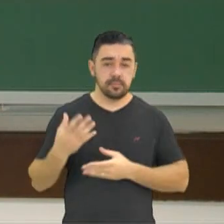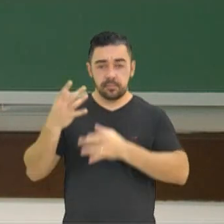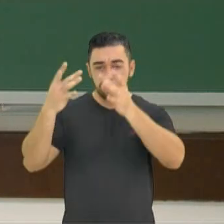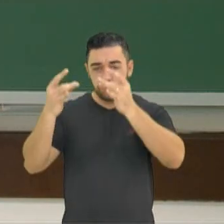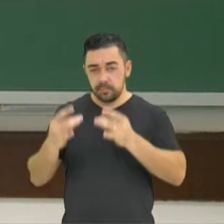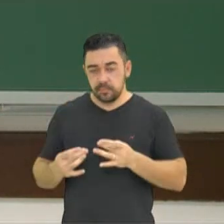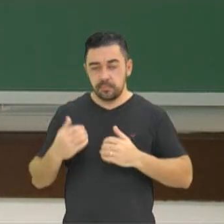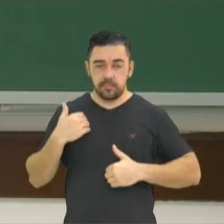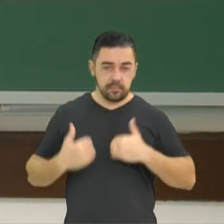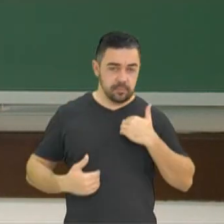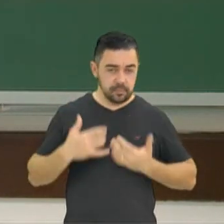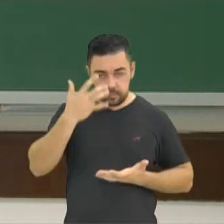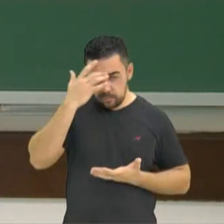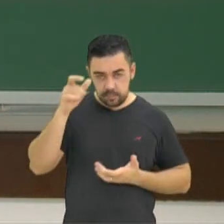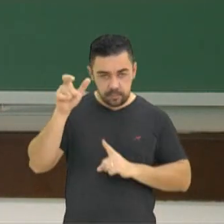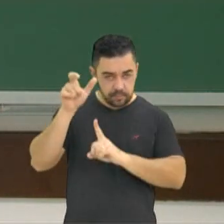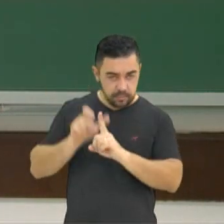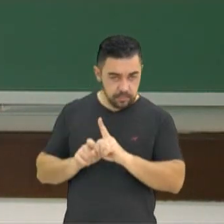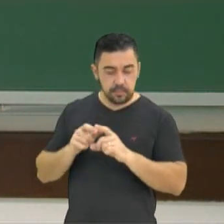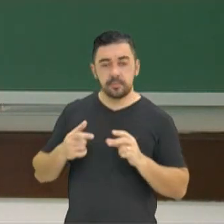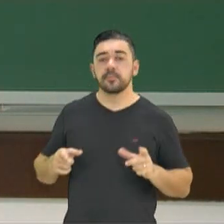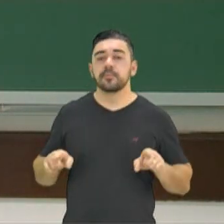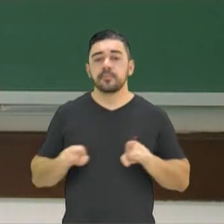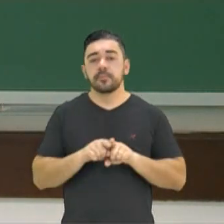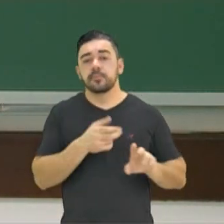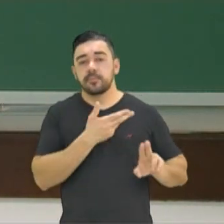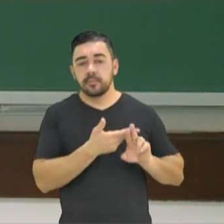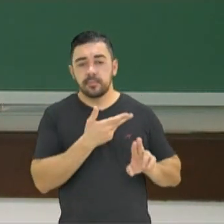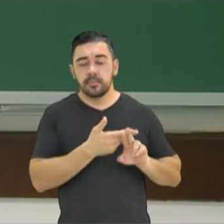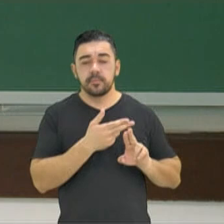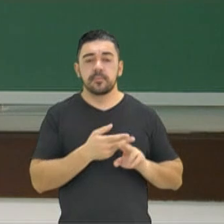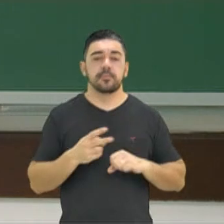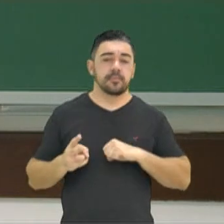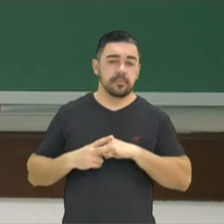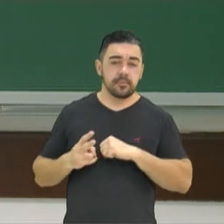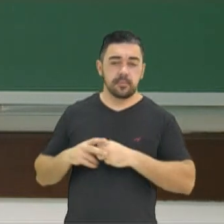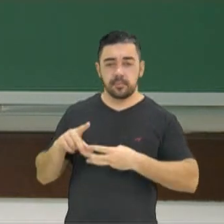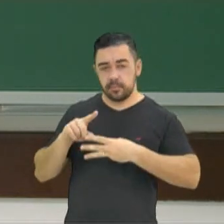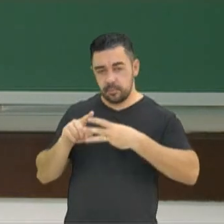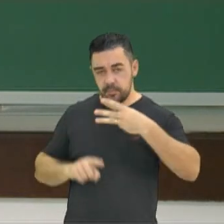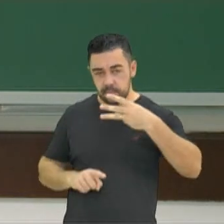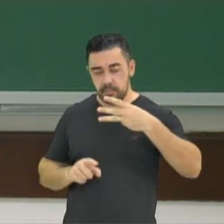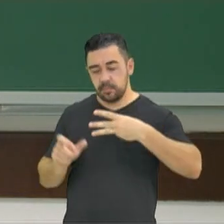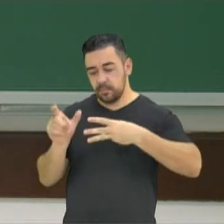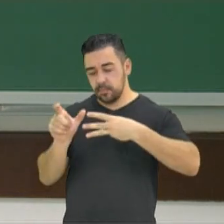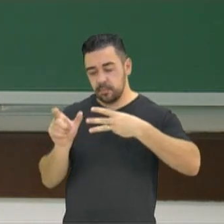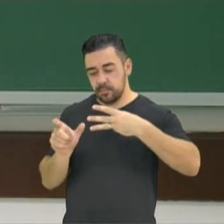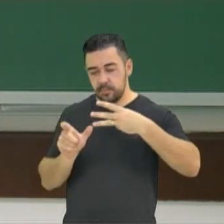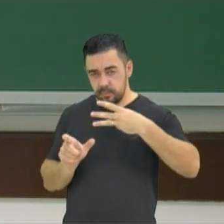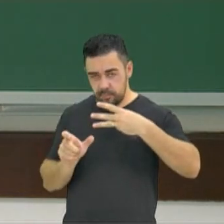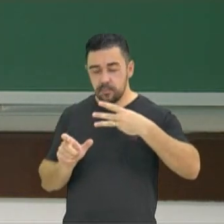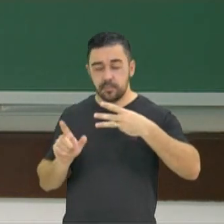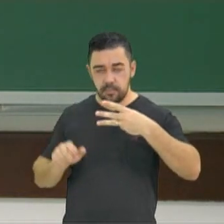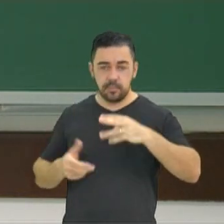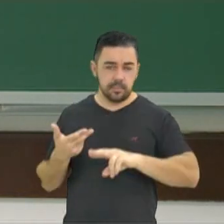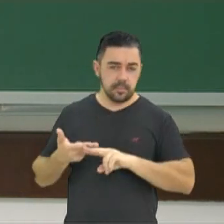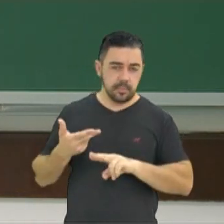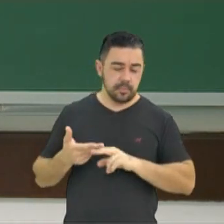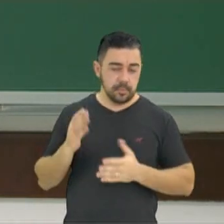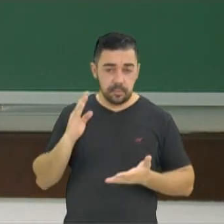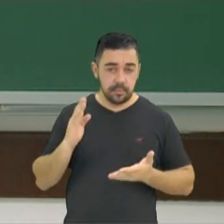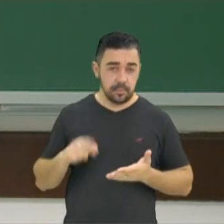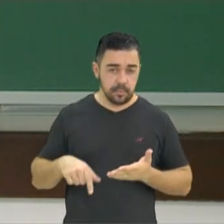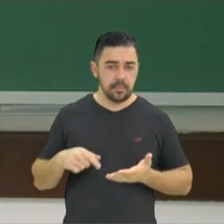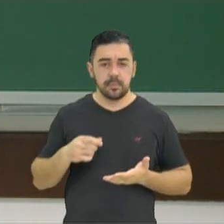descrições físicas das pessoas e a utilização dos verbos ser, ter e o llevar ali como usar no presente do